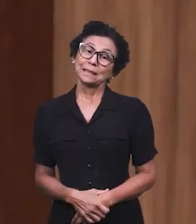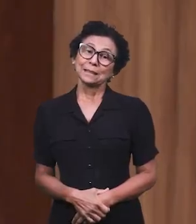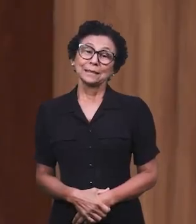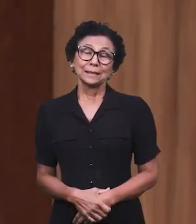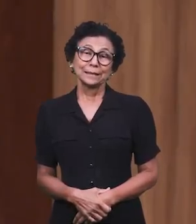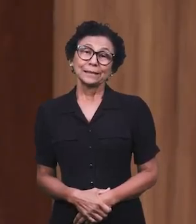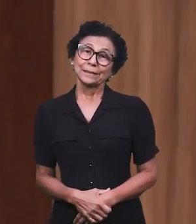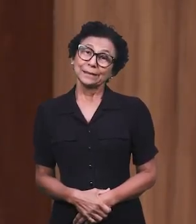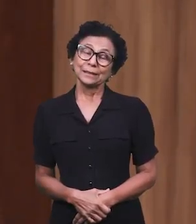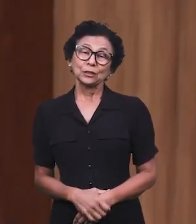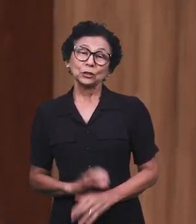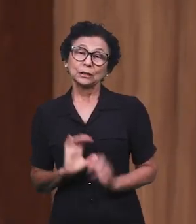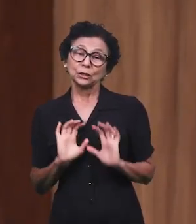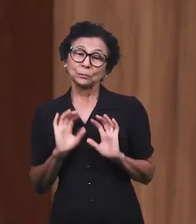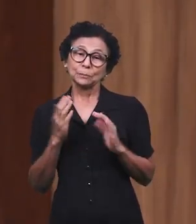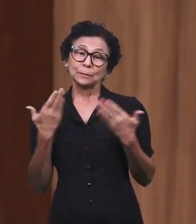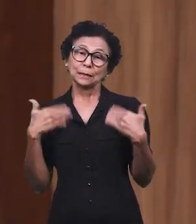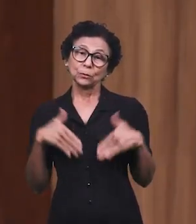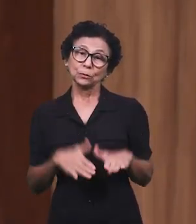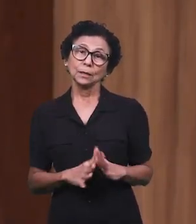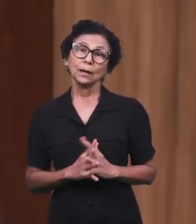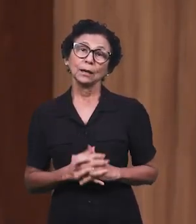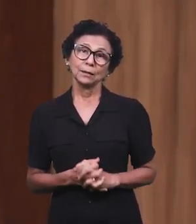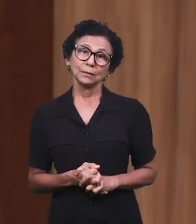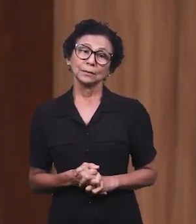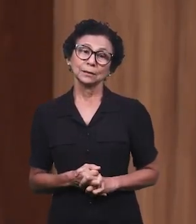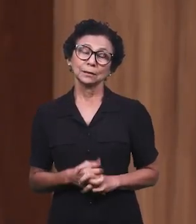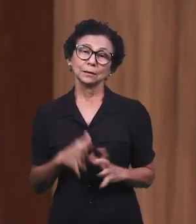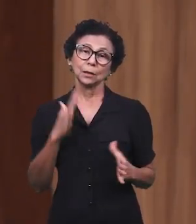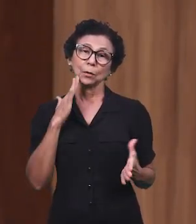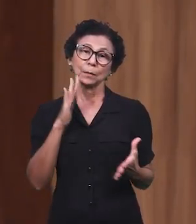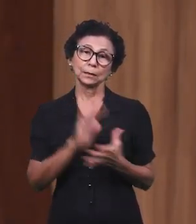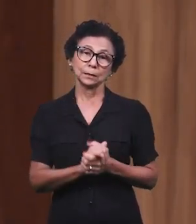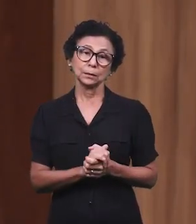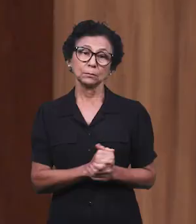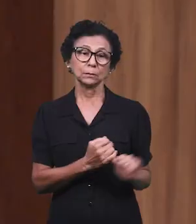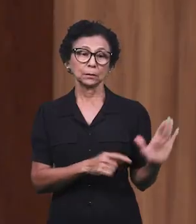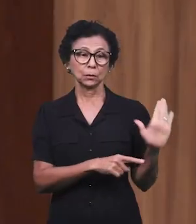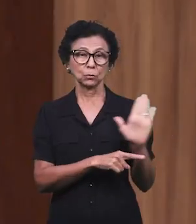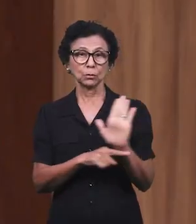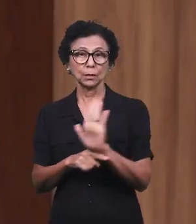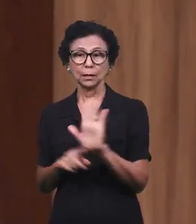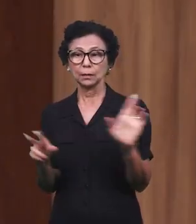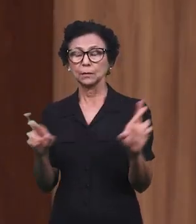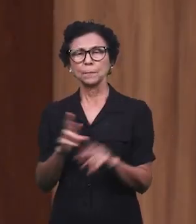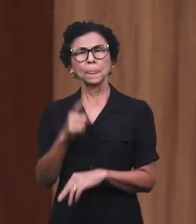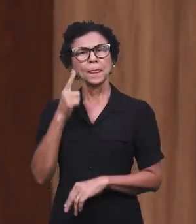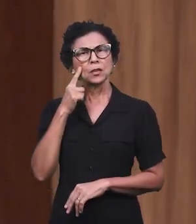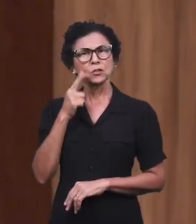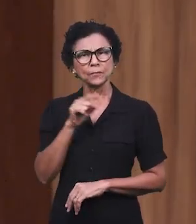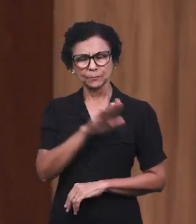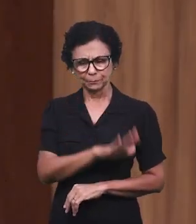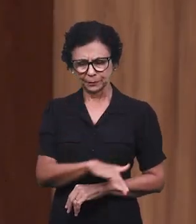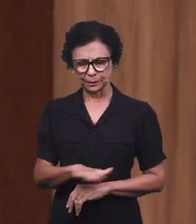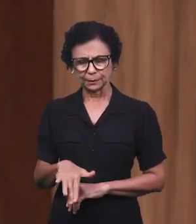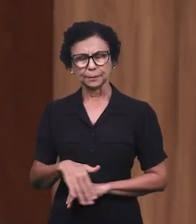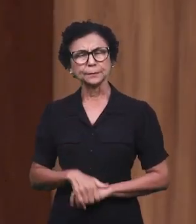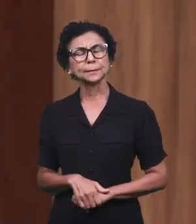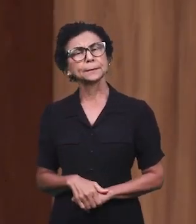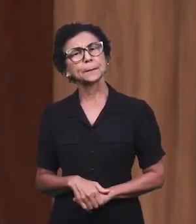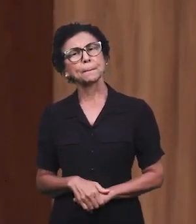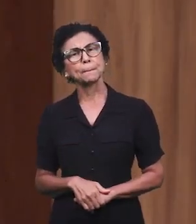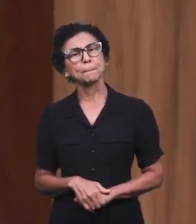de equilíbrio. O marido precisa de ajudar nesse relacionamento. Eu já vi criança questionar a